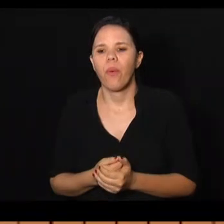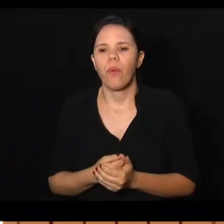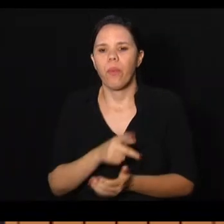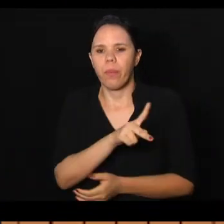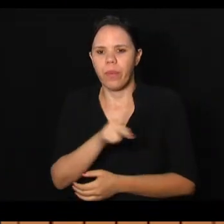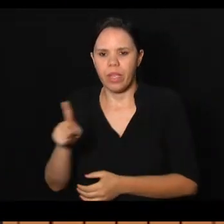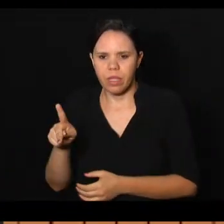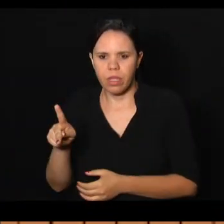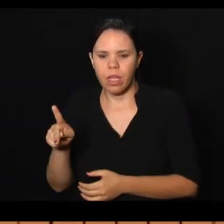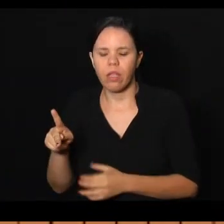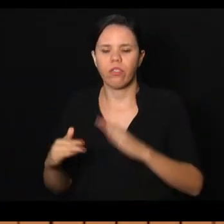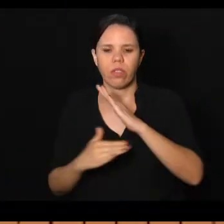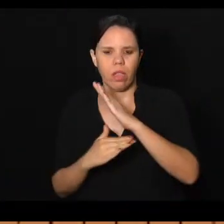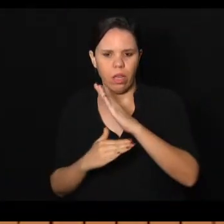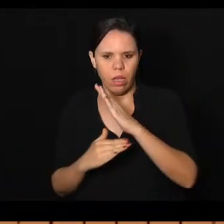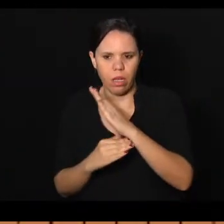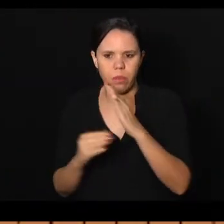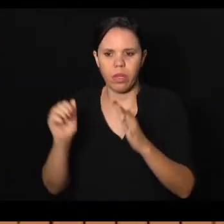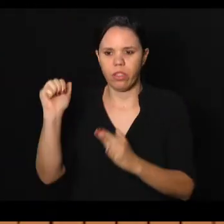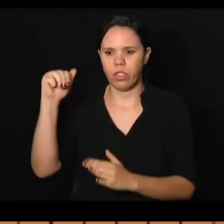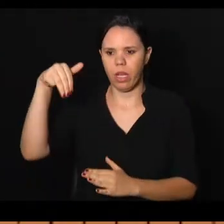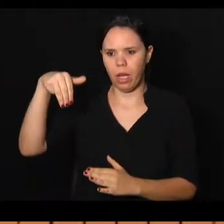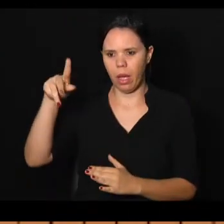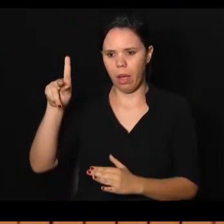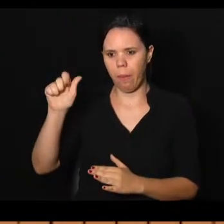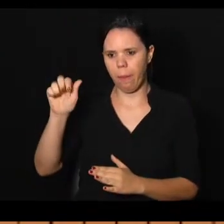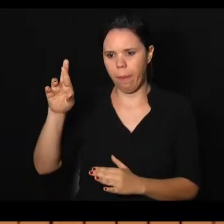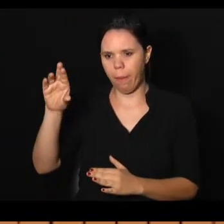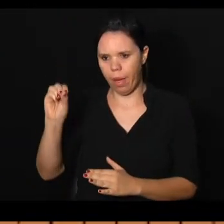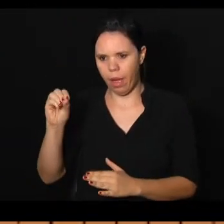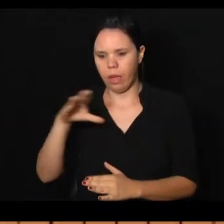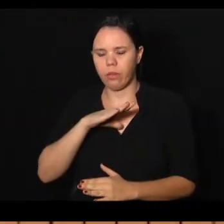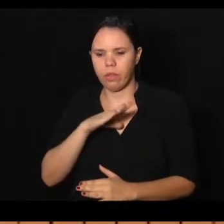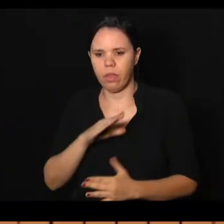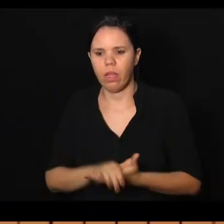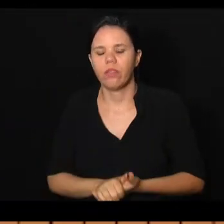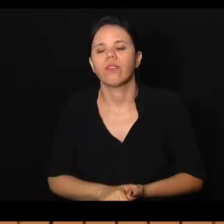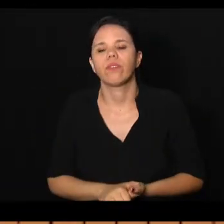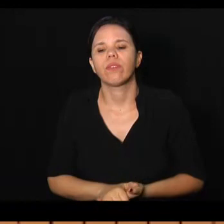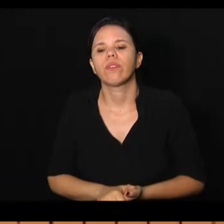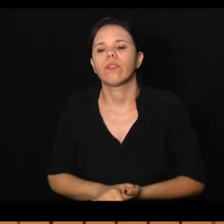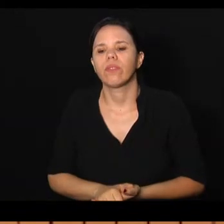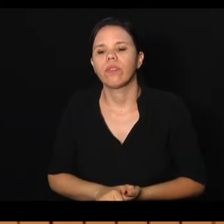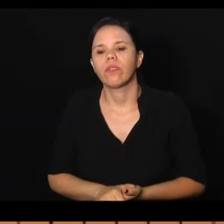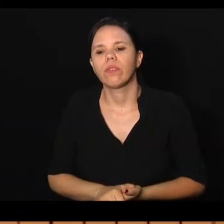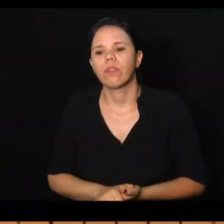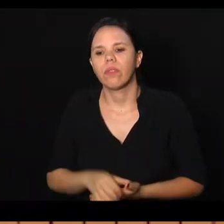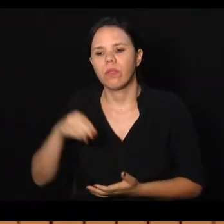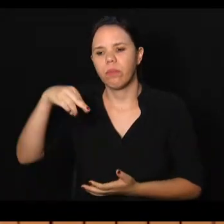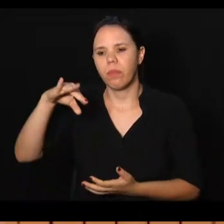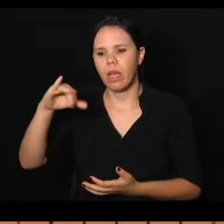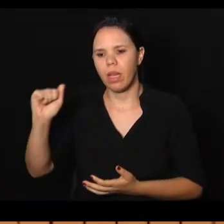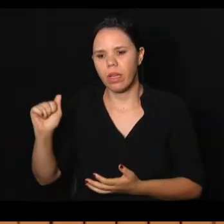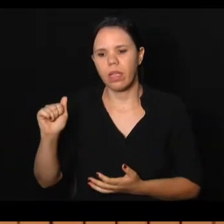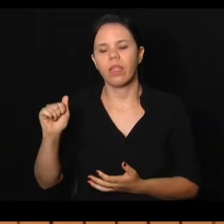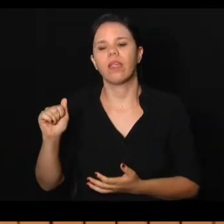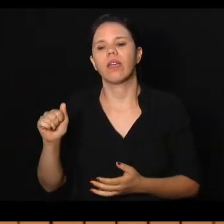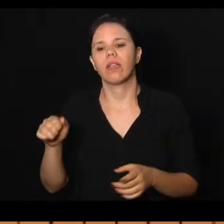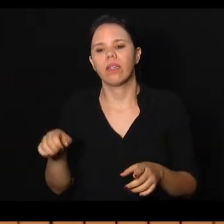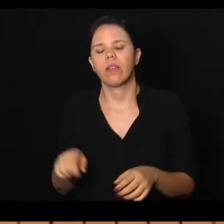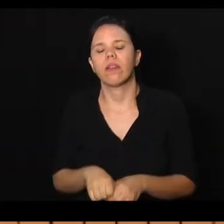de Amparo, a Maria Luísa Oliveira, presidente da Rede das Mães Inclusivas, a